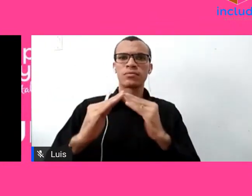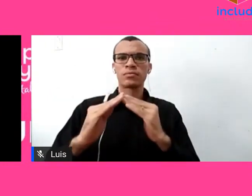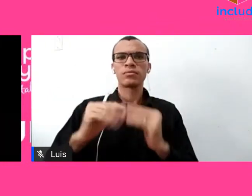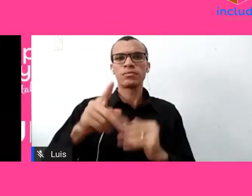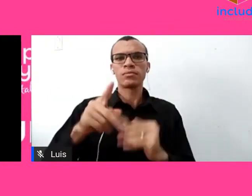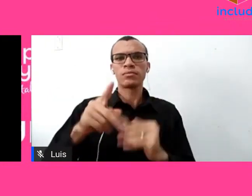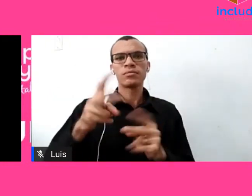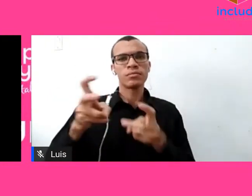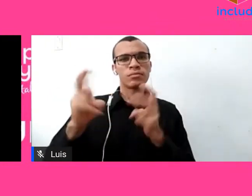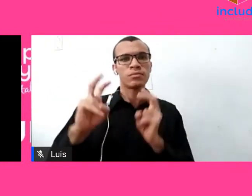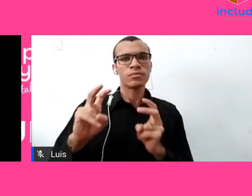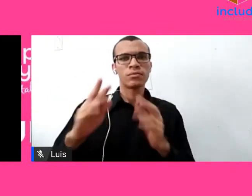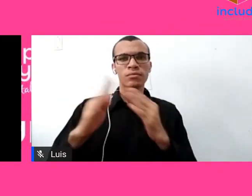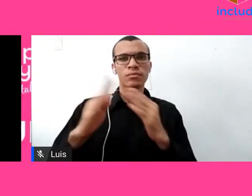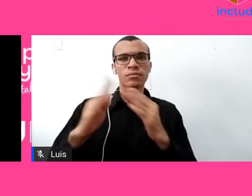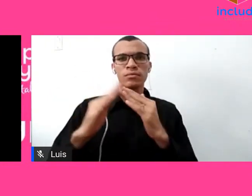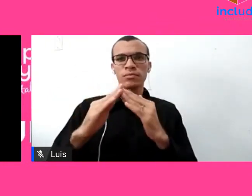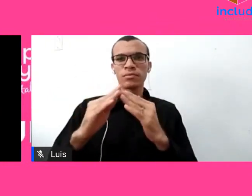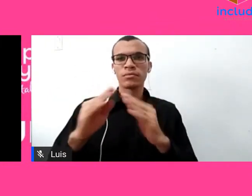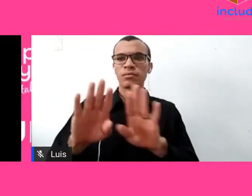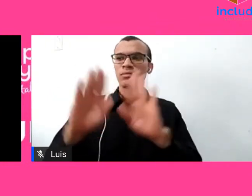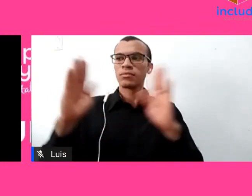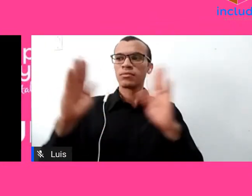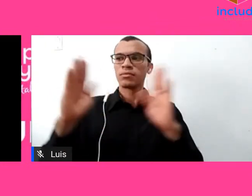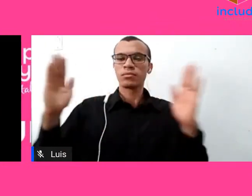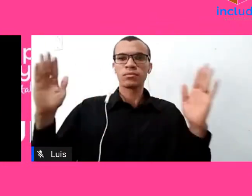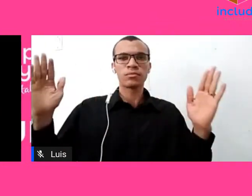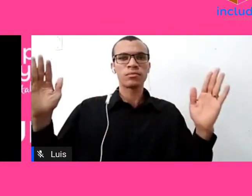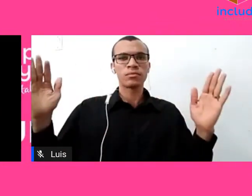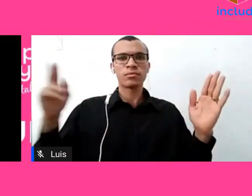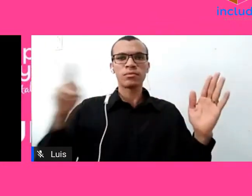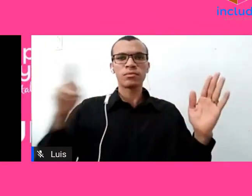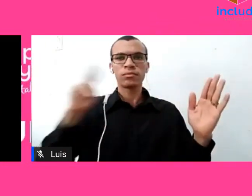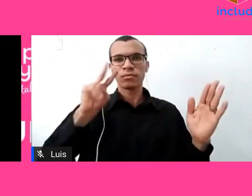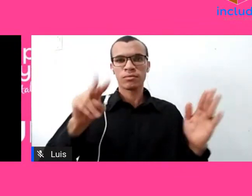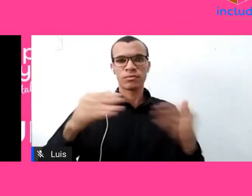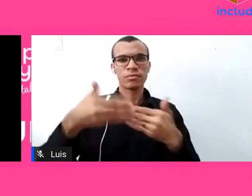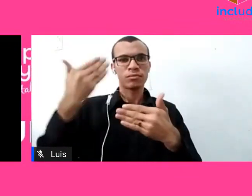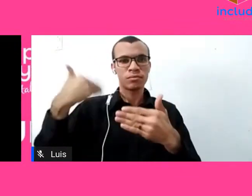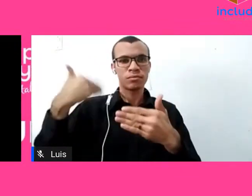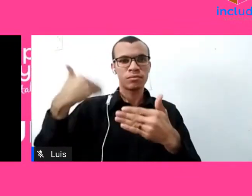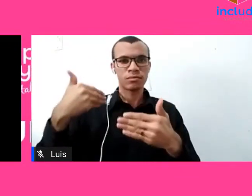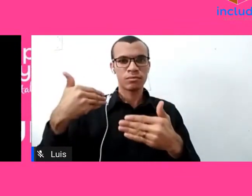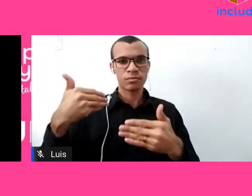que essa casa fica aberta, quando você olha ela por trás, ó, ela está aberta.